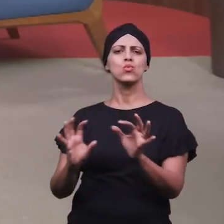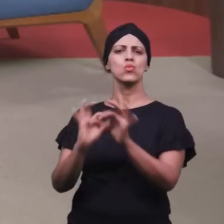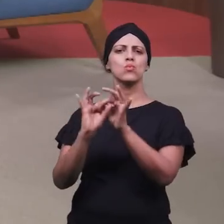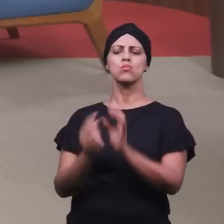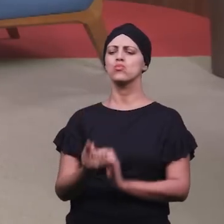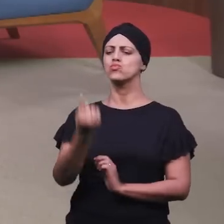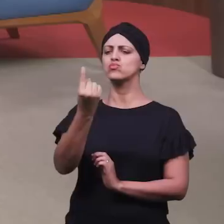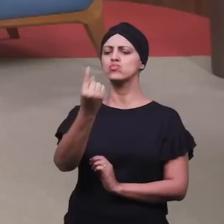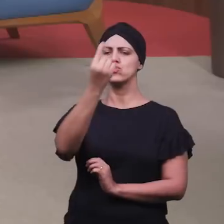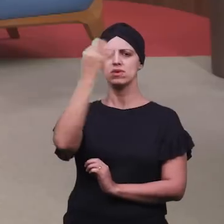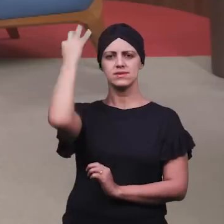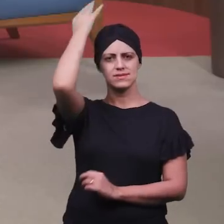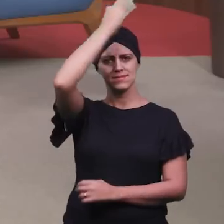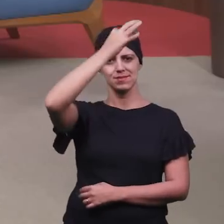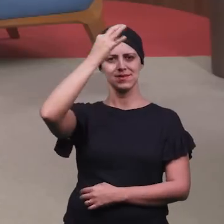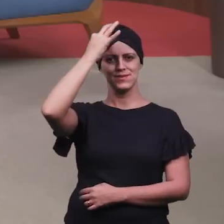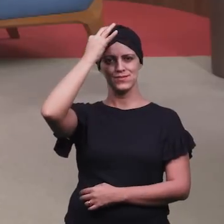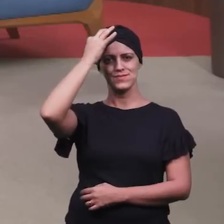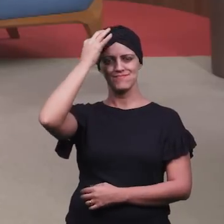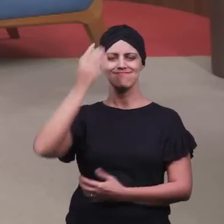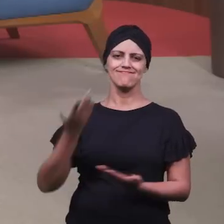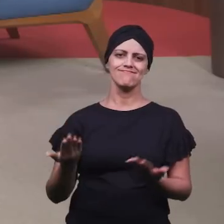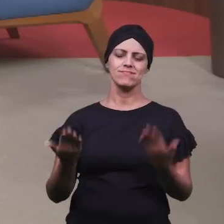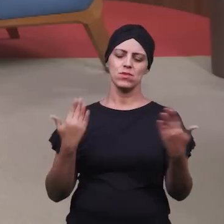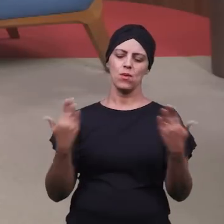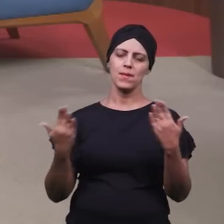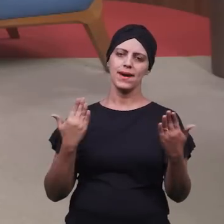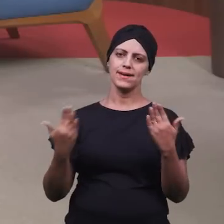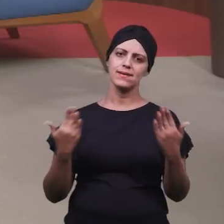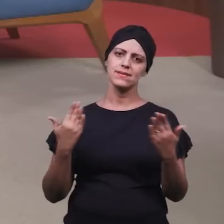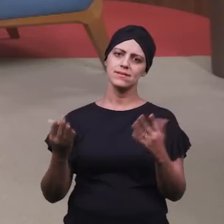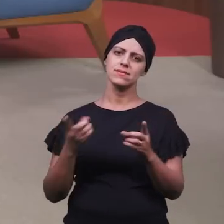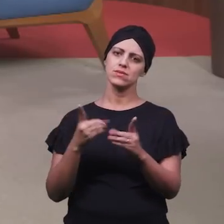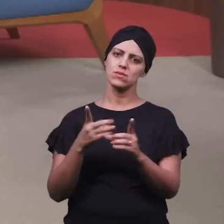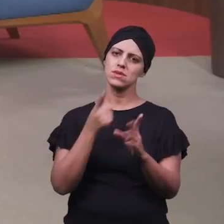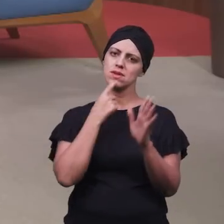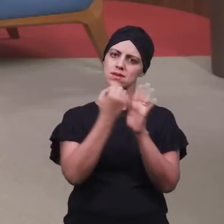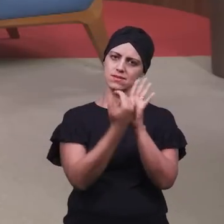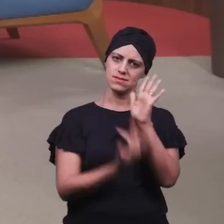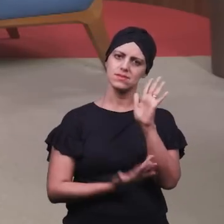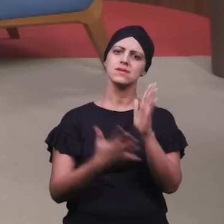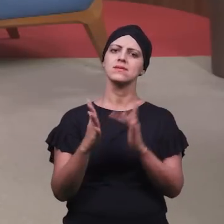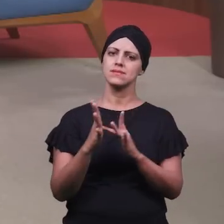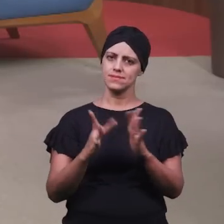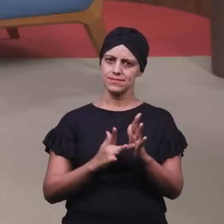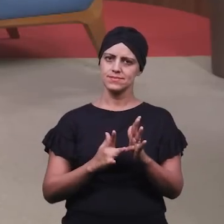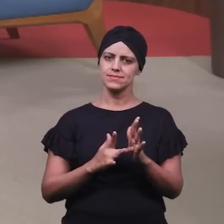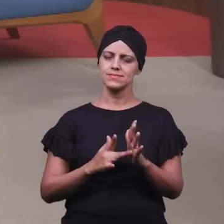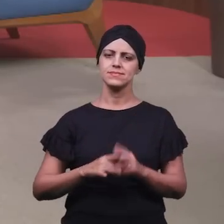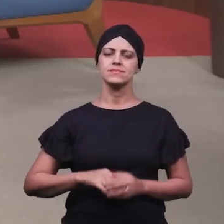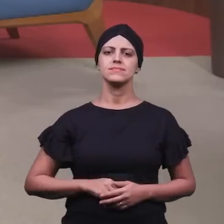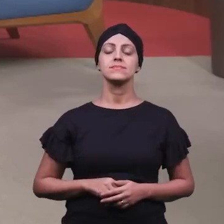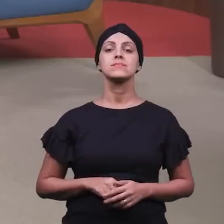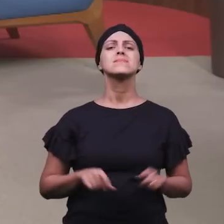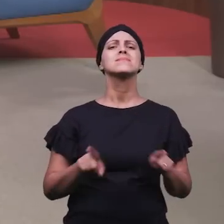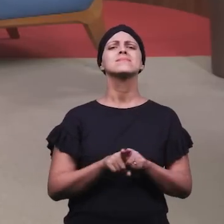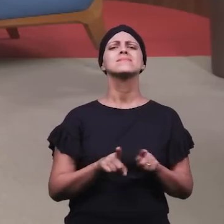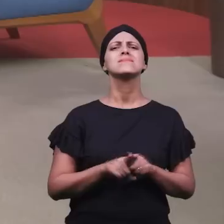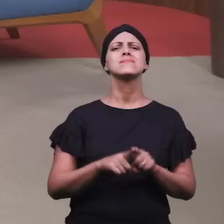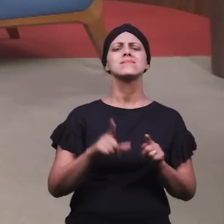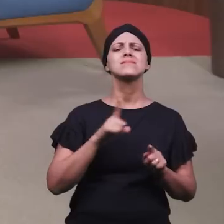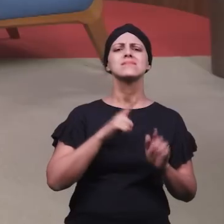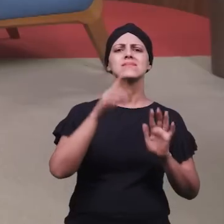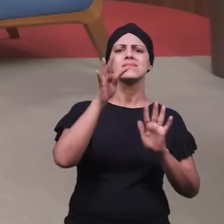um só Espírito. Só Espírito. Quando fala sobre um só Espírito, nós estamos aqui fazendo uma associação com a doutrina do sangue. Há